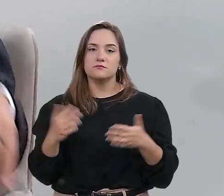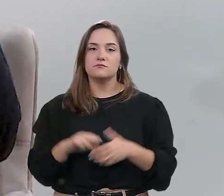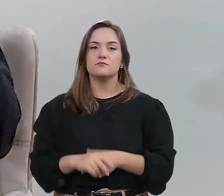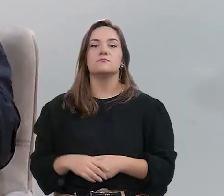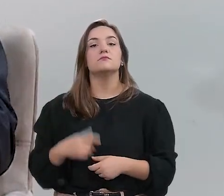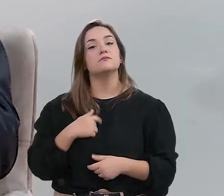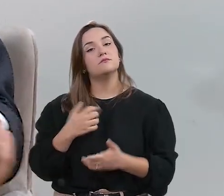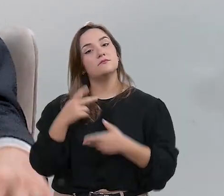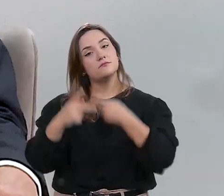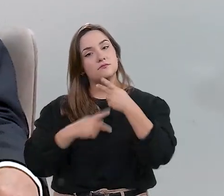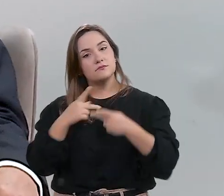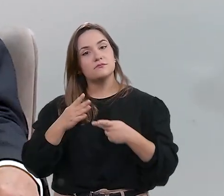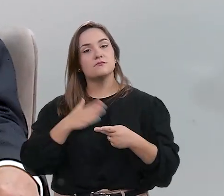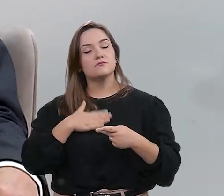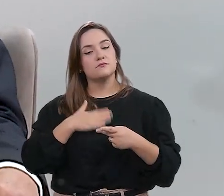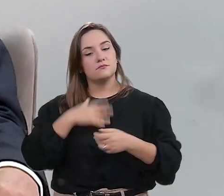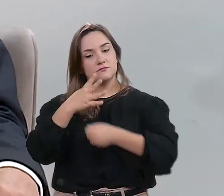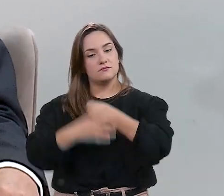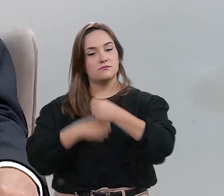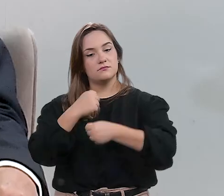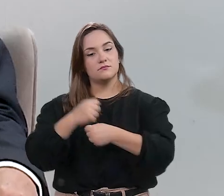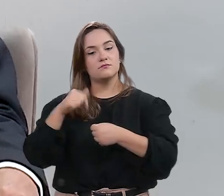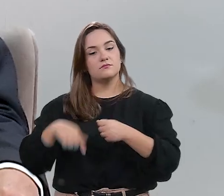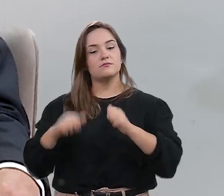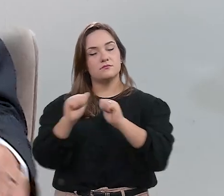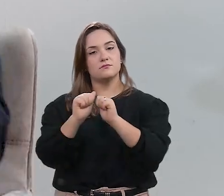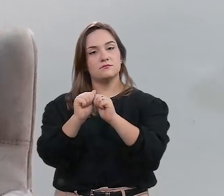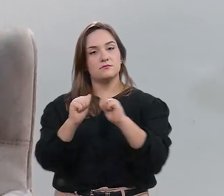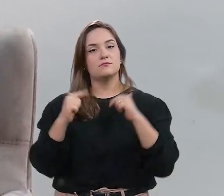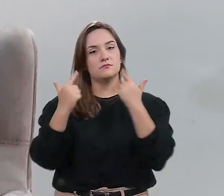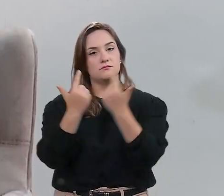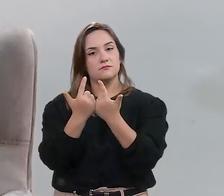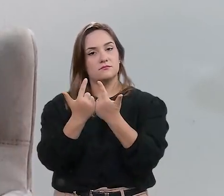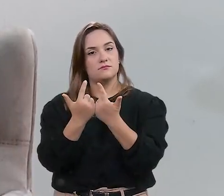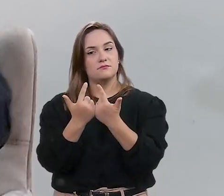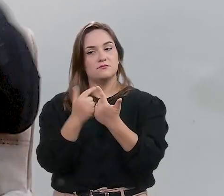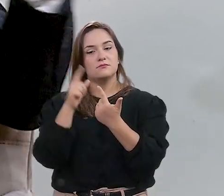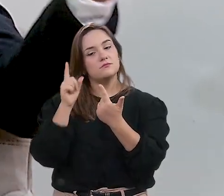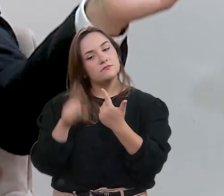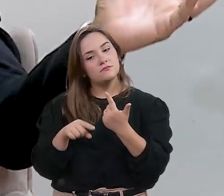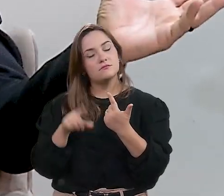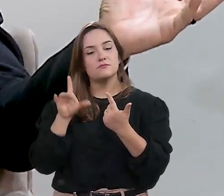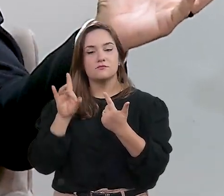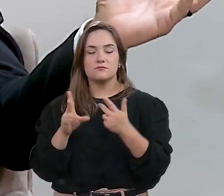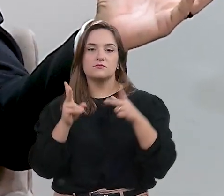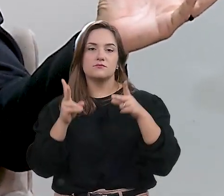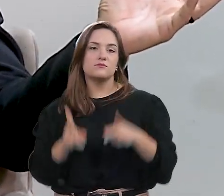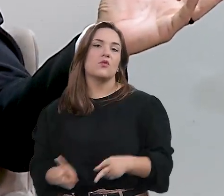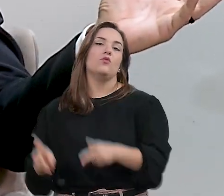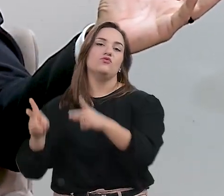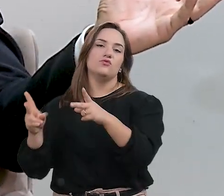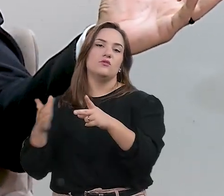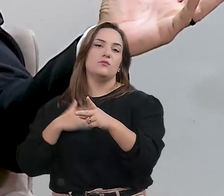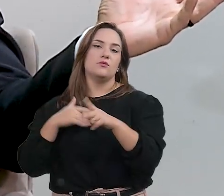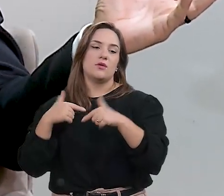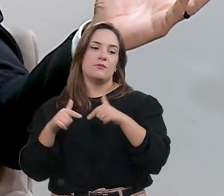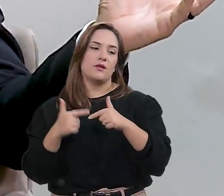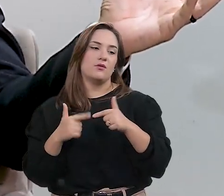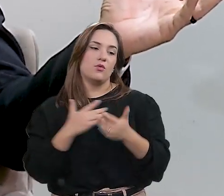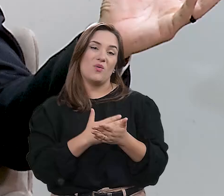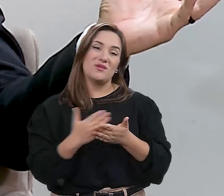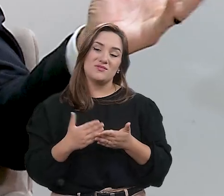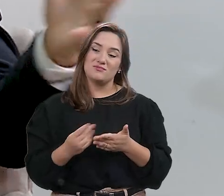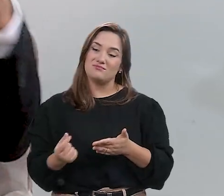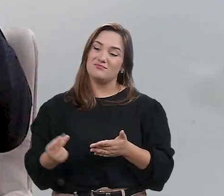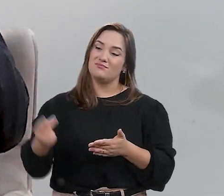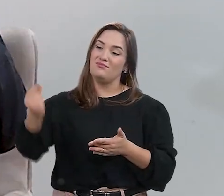que o meu mandato na Assembleia Legislativa, para mim, é uma continuidade daquele trabalho que eu comecei lá atrás, né?